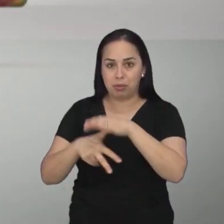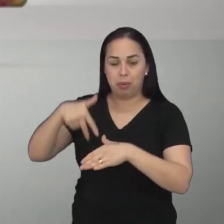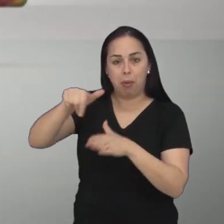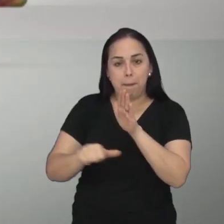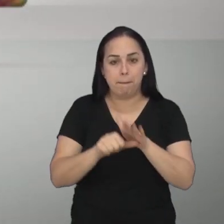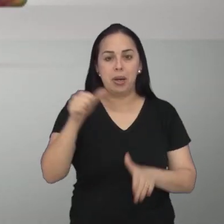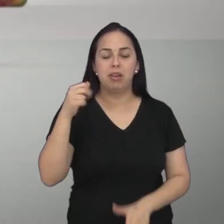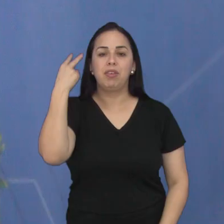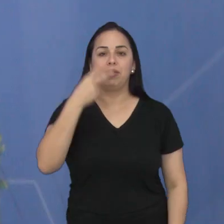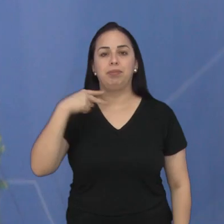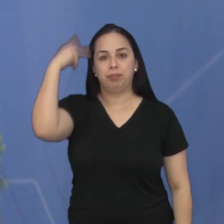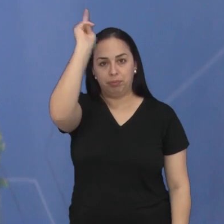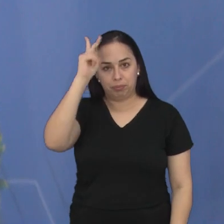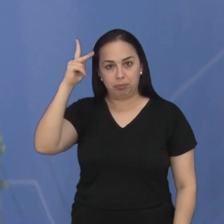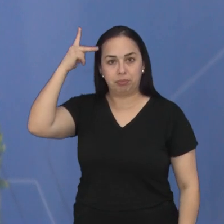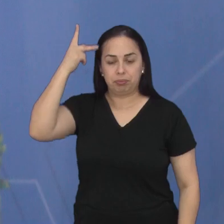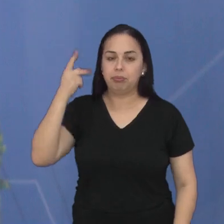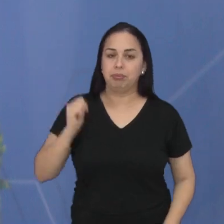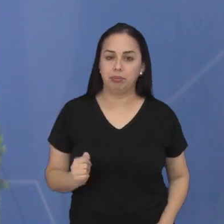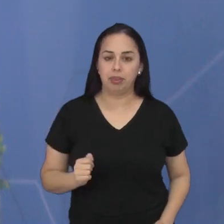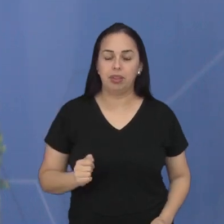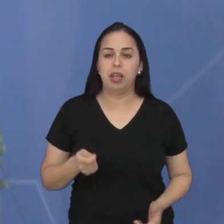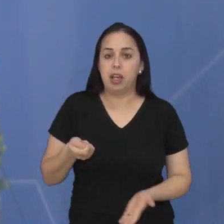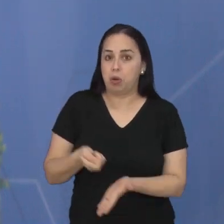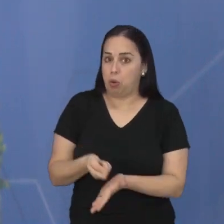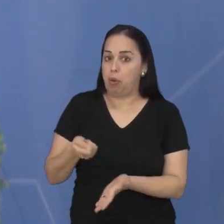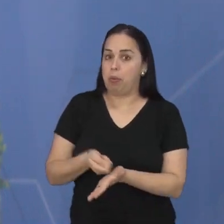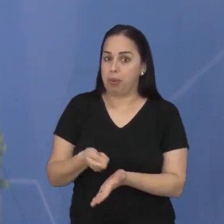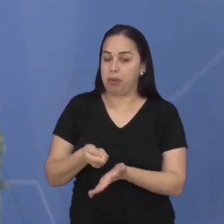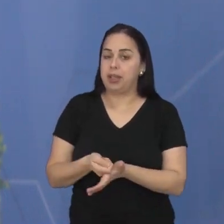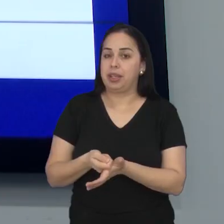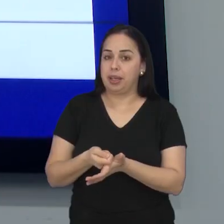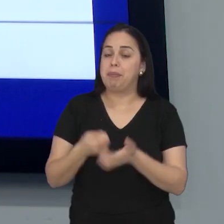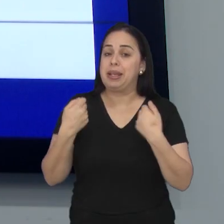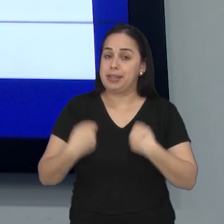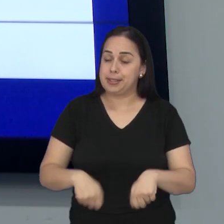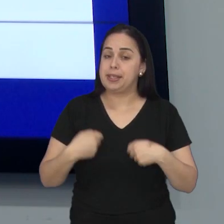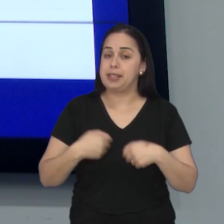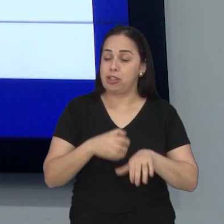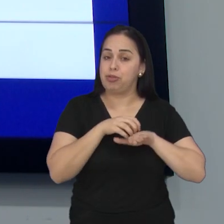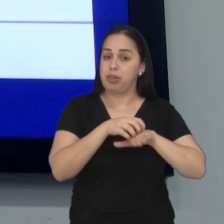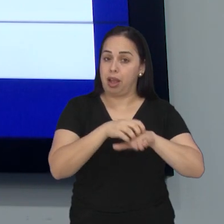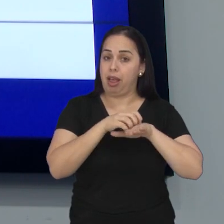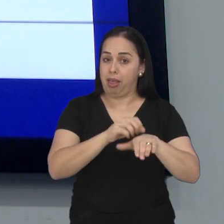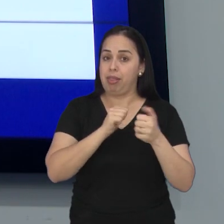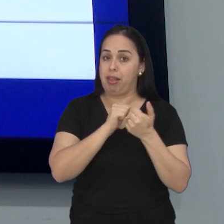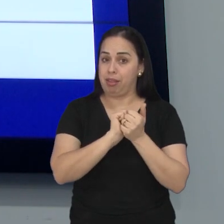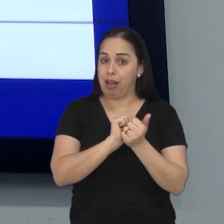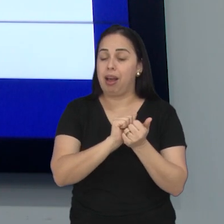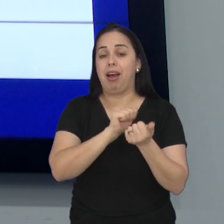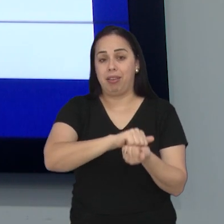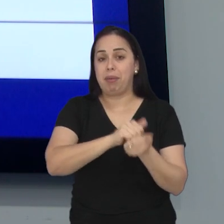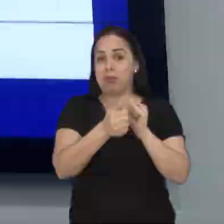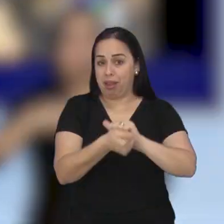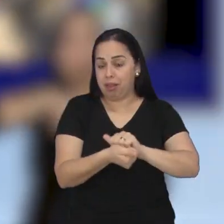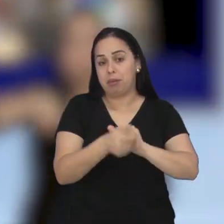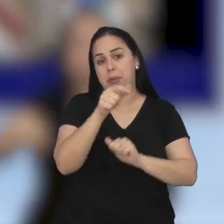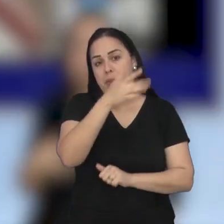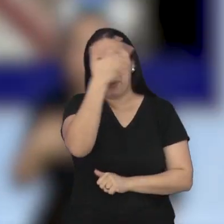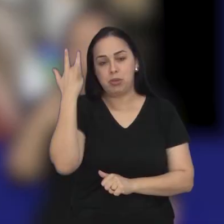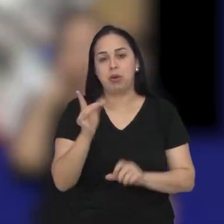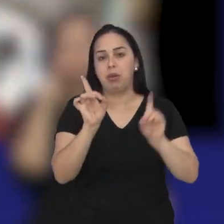Pinga Fogo, o primeiro orador, o vereador Fernando Petiti, cobrou a oferta do transporte adaptado para pacientes com deficiência. Em